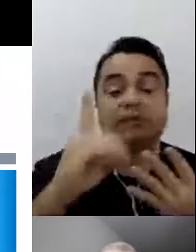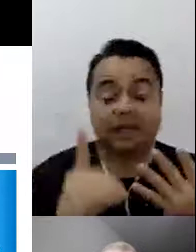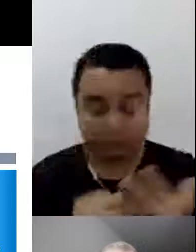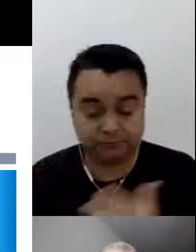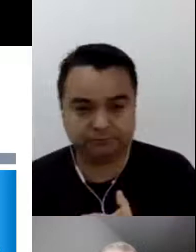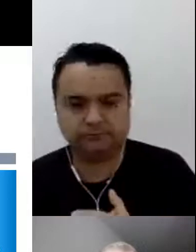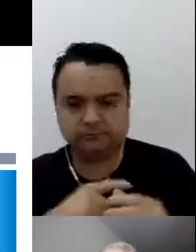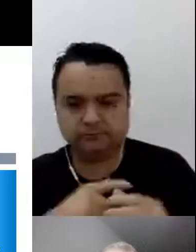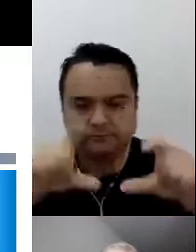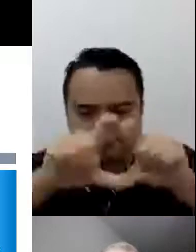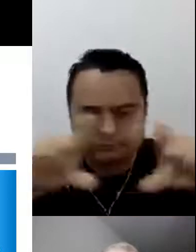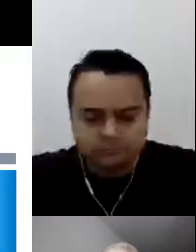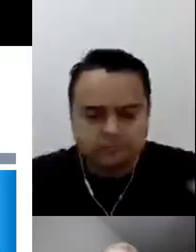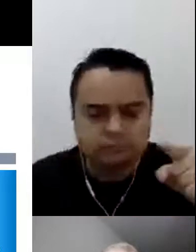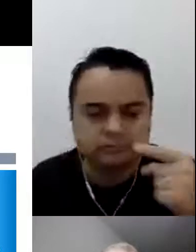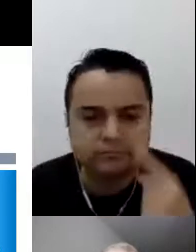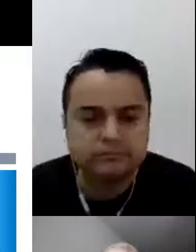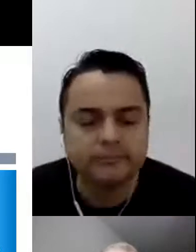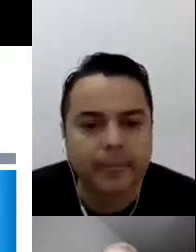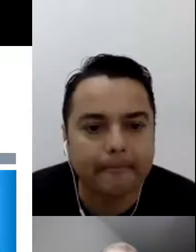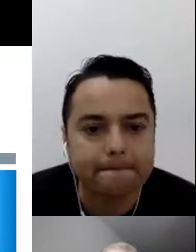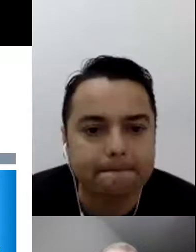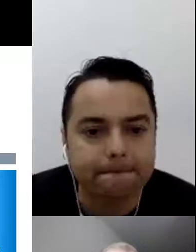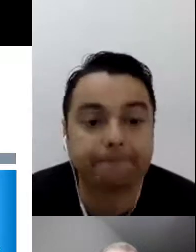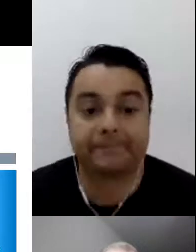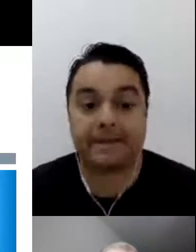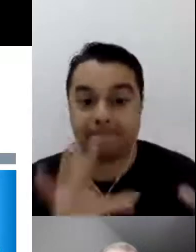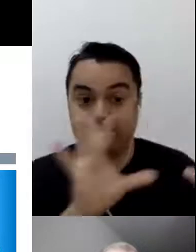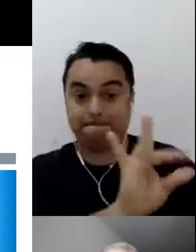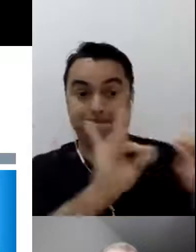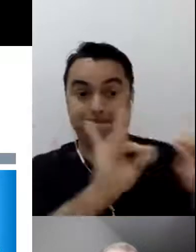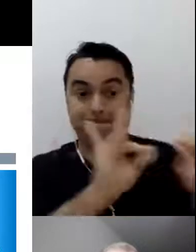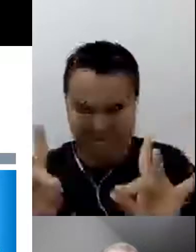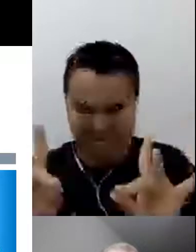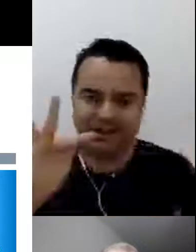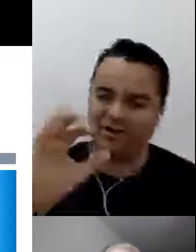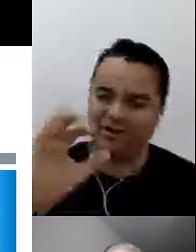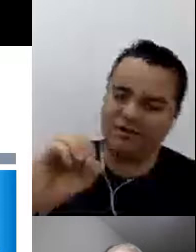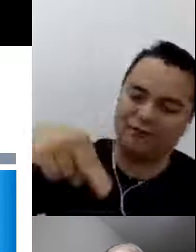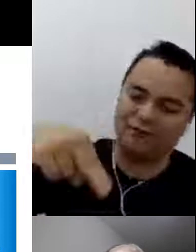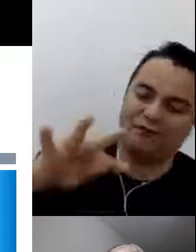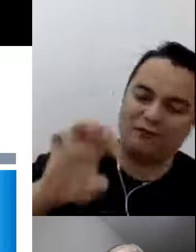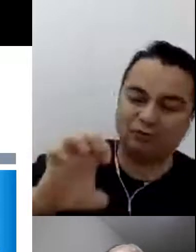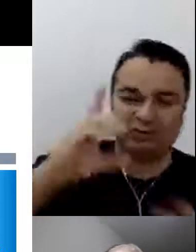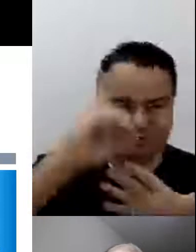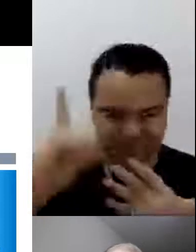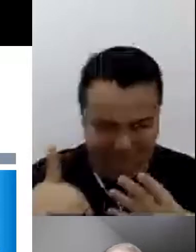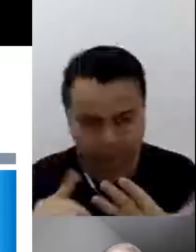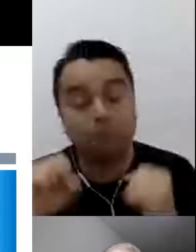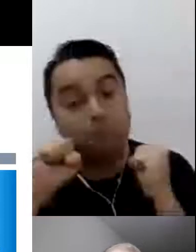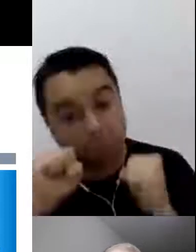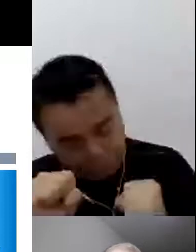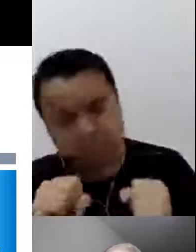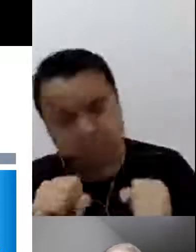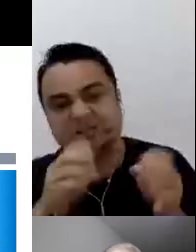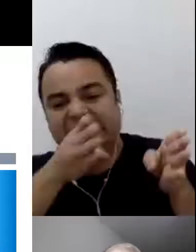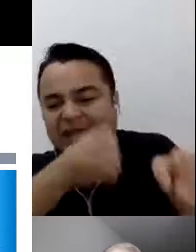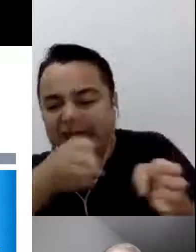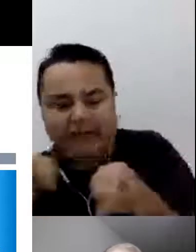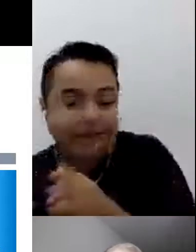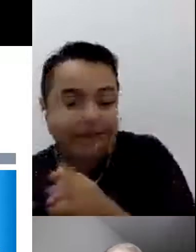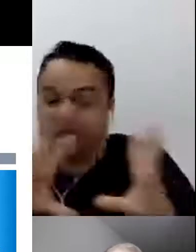na horizontal, onde você pega das fontes de dado, que podem ser de todas as etapas da vida útil